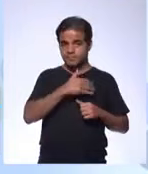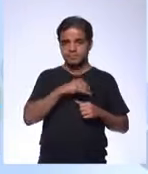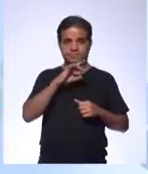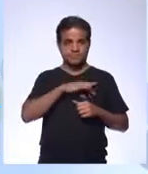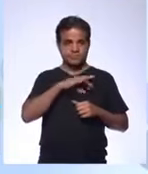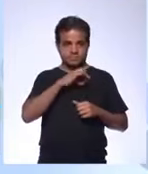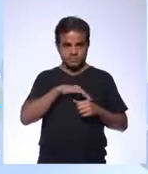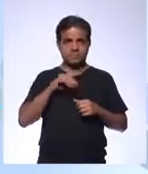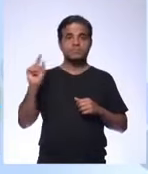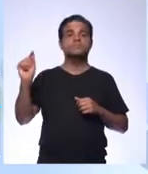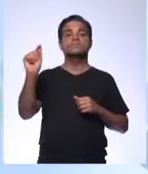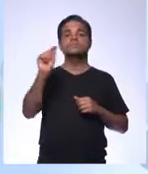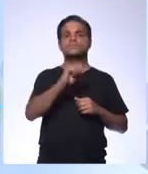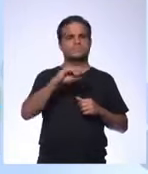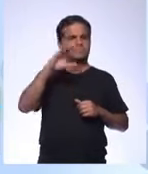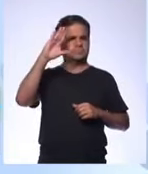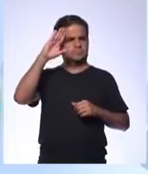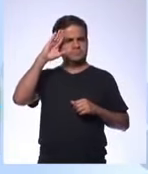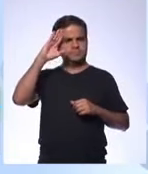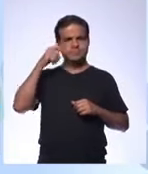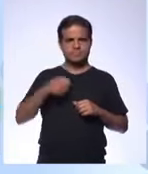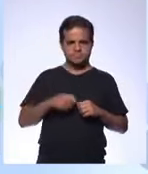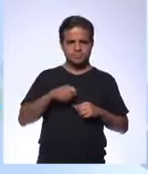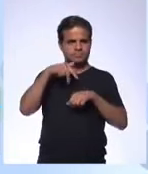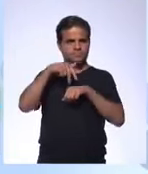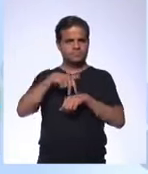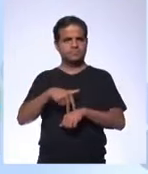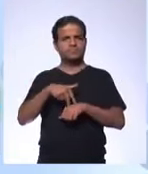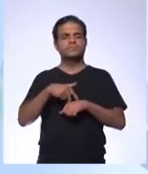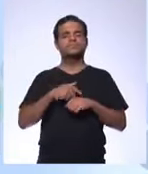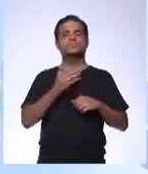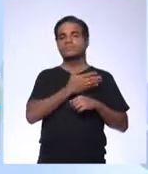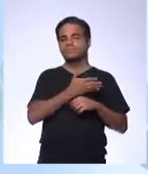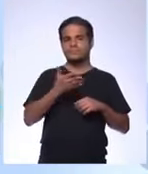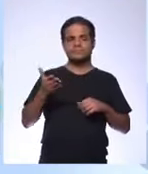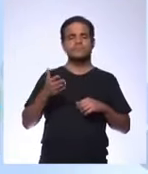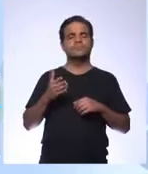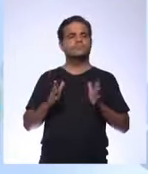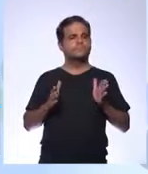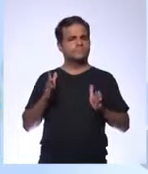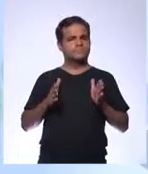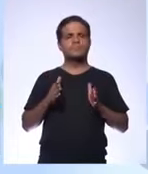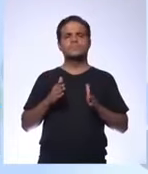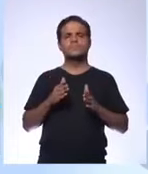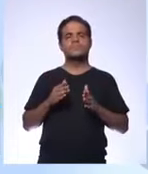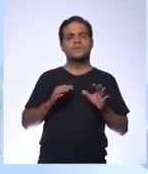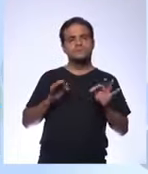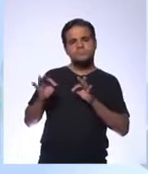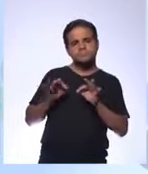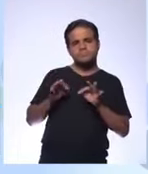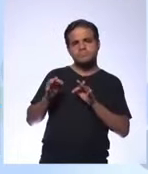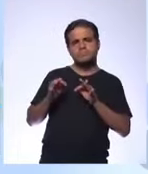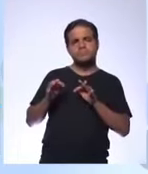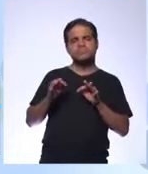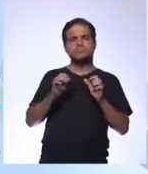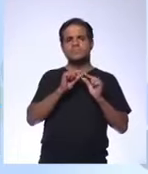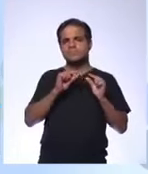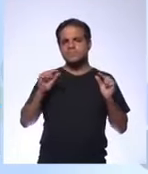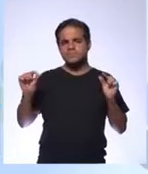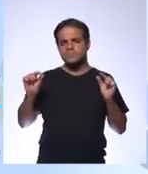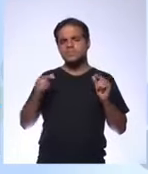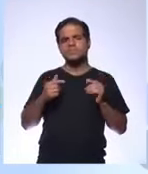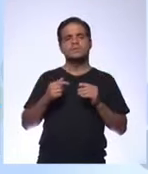quem foram os militares, né, os protagonistas, vamos dizer assim, desses regimes, a gente vai fazer uma linha do tempo rapidinha com